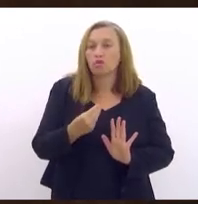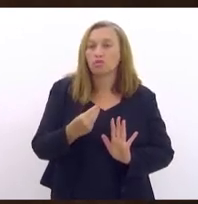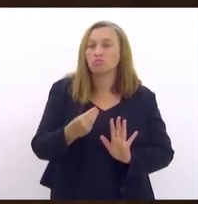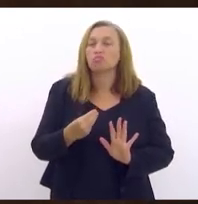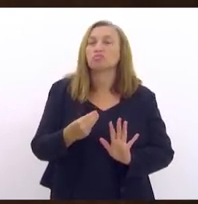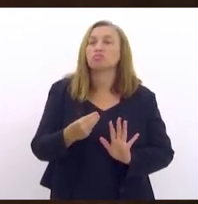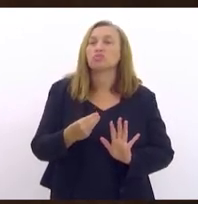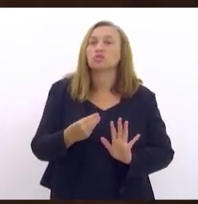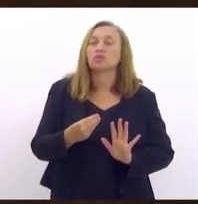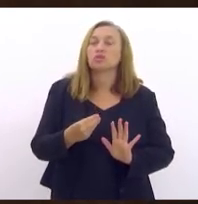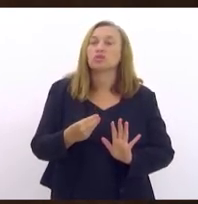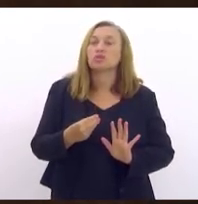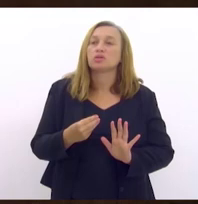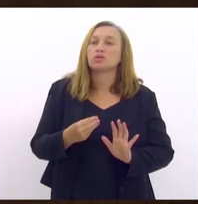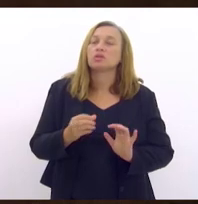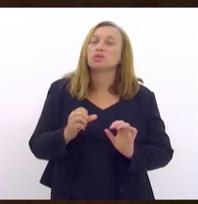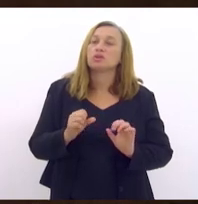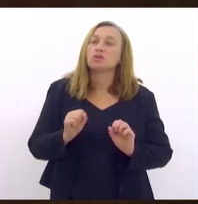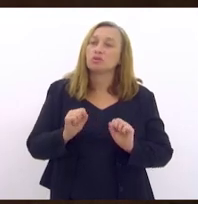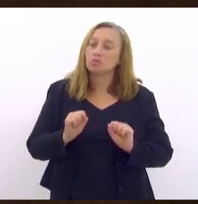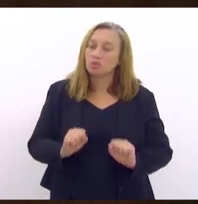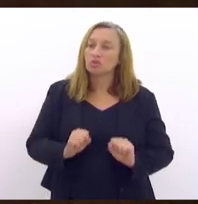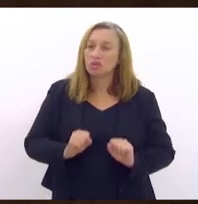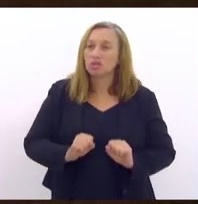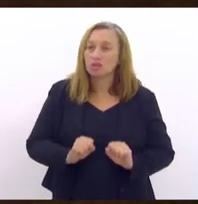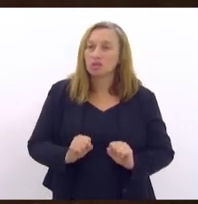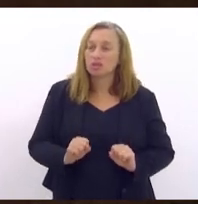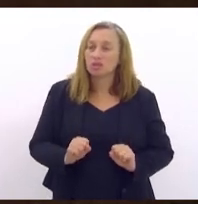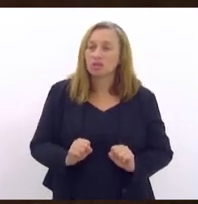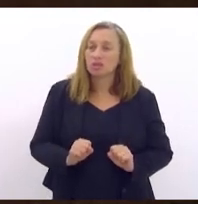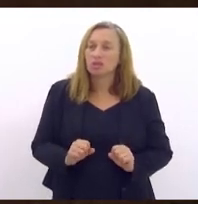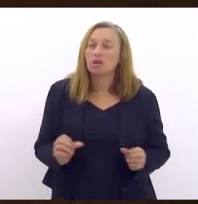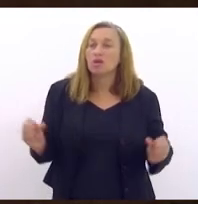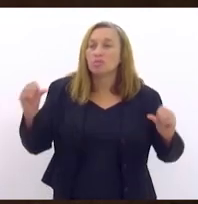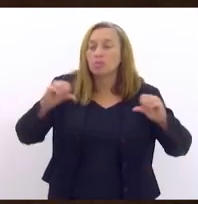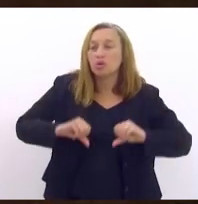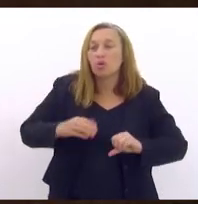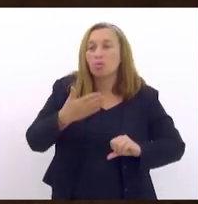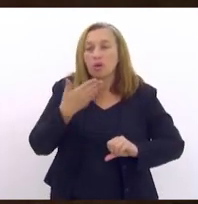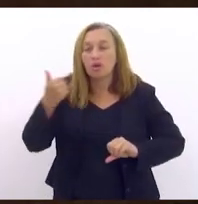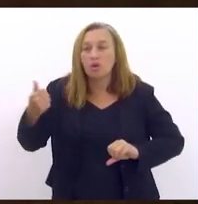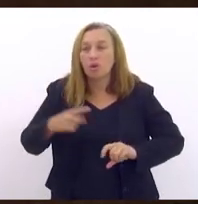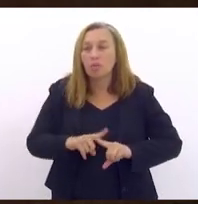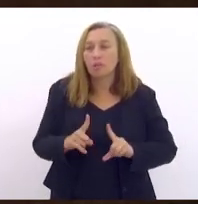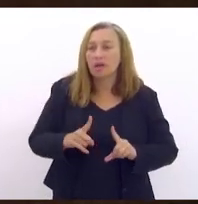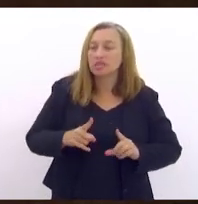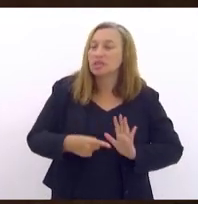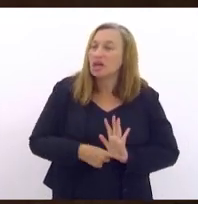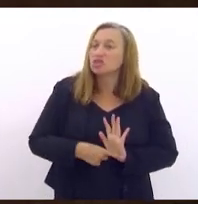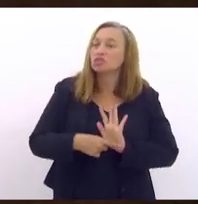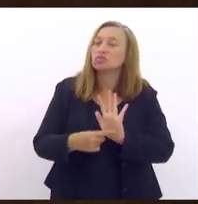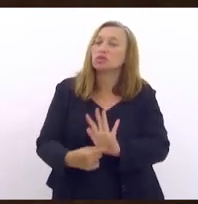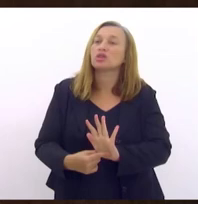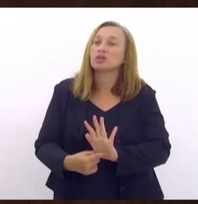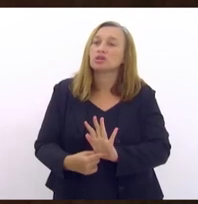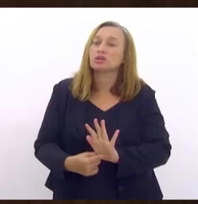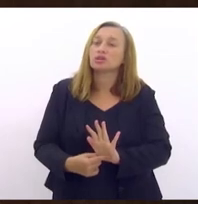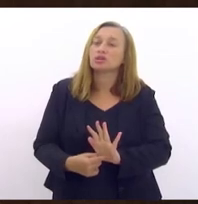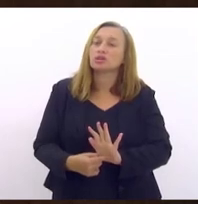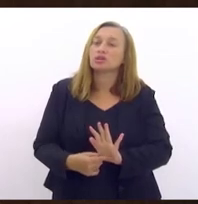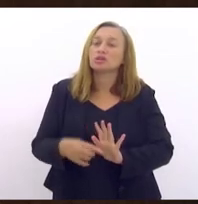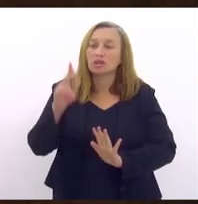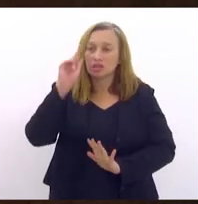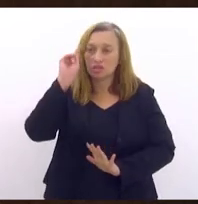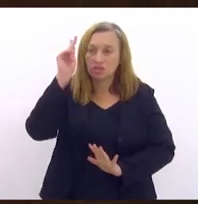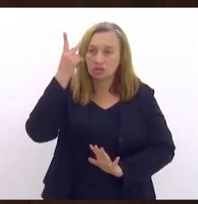que poderia estar torcendo para o quanto pior, melhor, e está dando a sua contribuição, e que a história